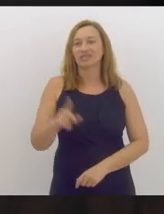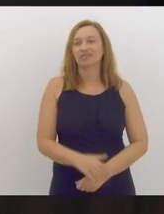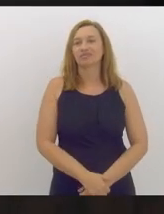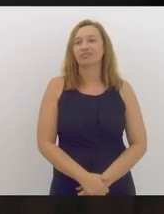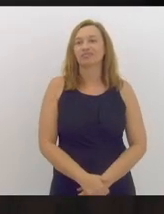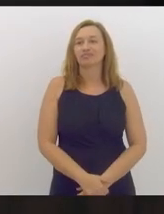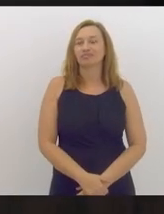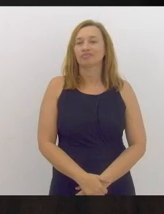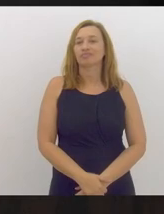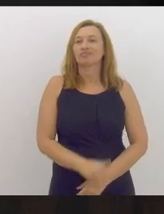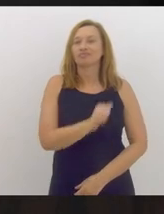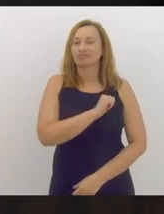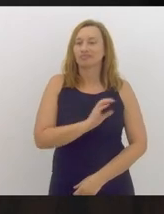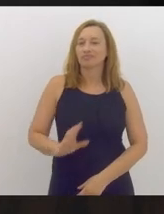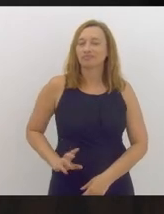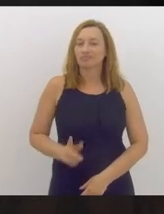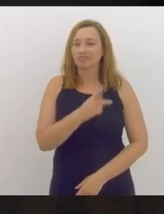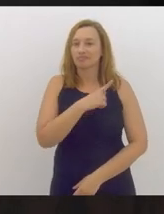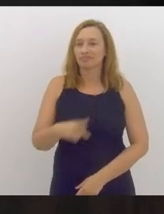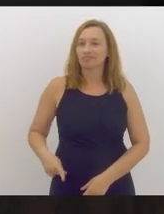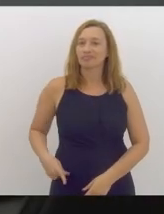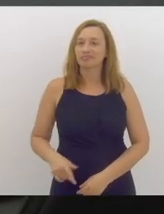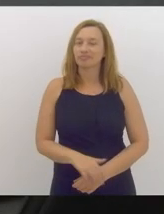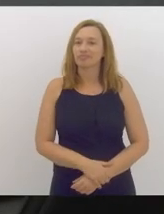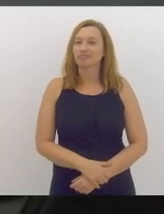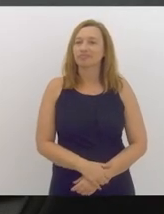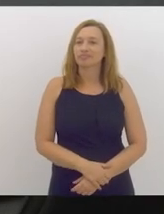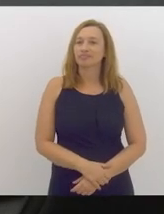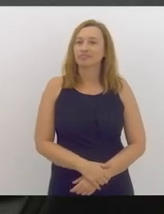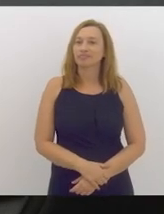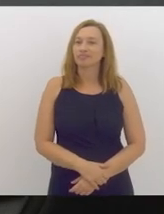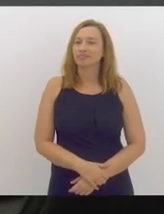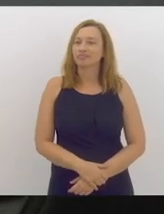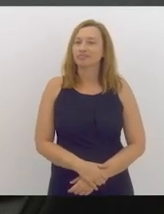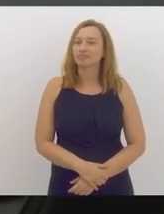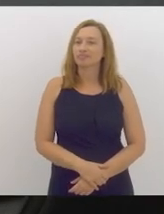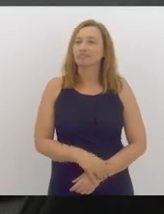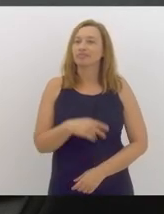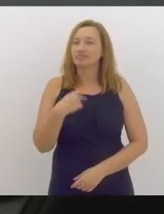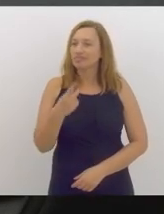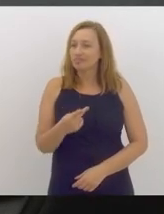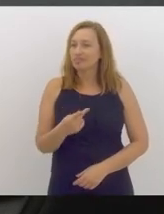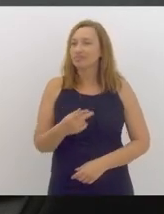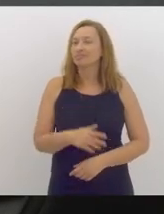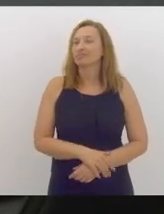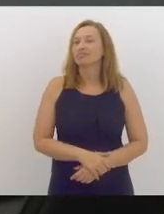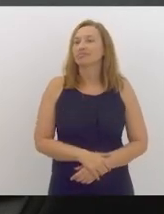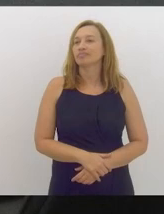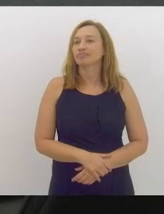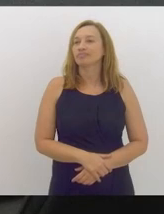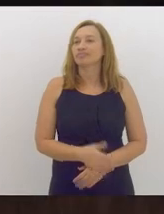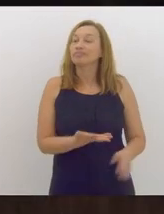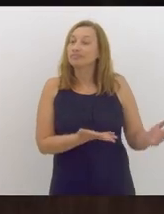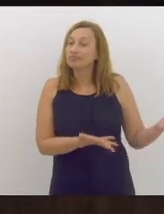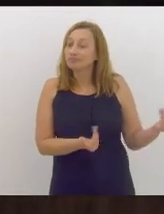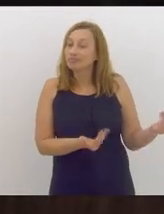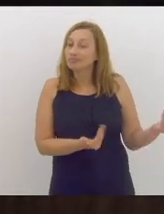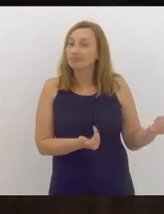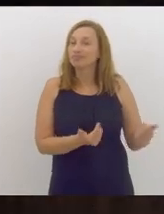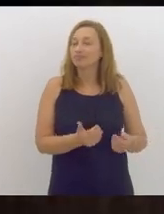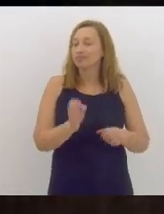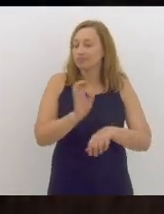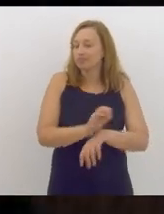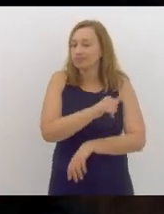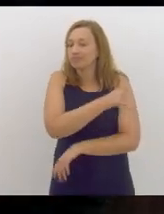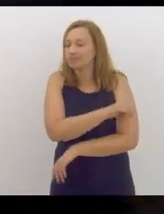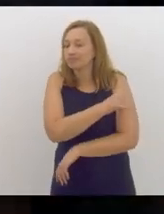taxistas. Ah, o nosso presidente André Ceciliano. Presidenta, a gente fala tanto que a juventude no estado do Rio